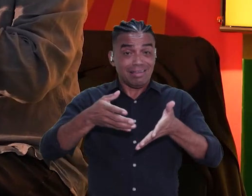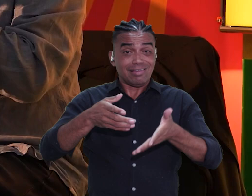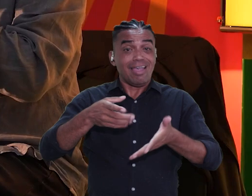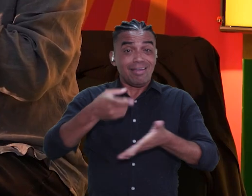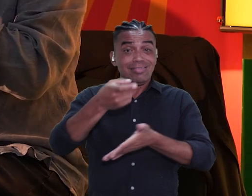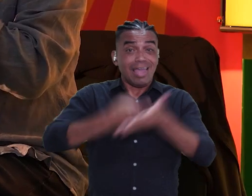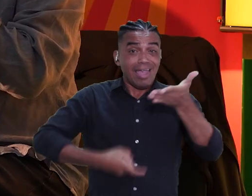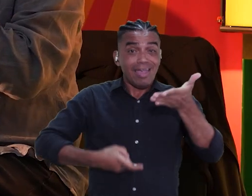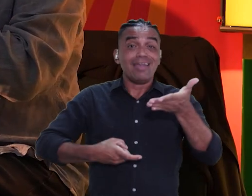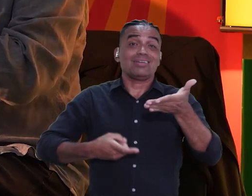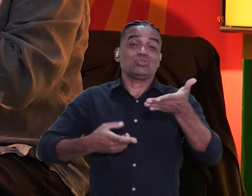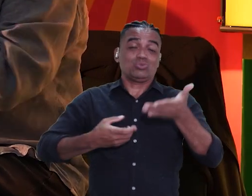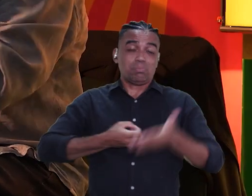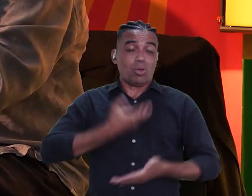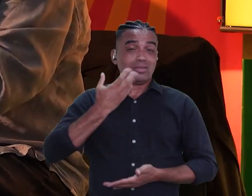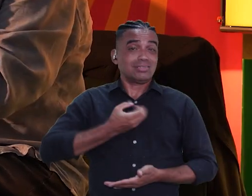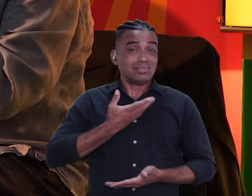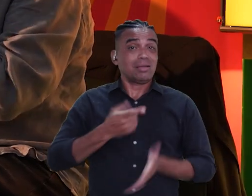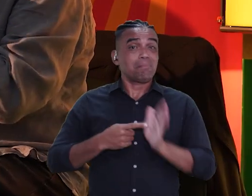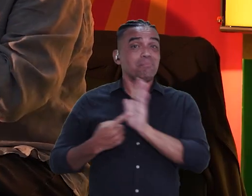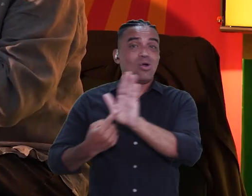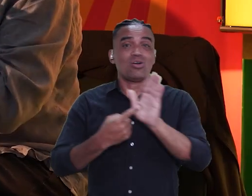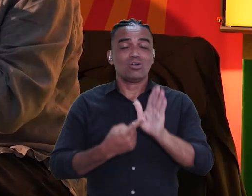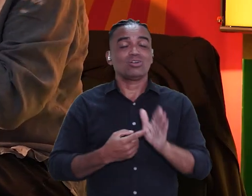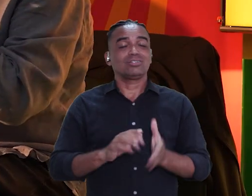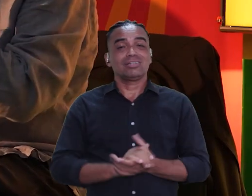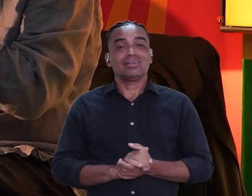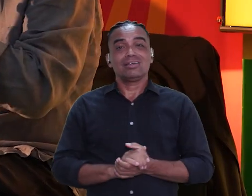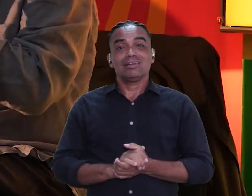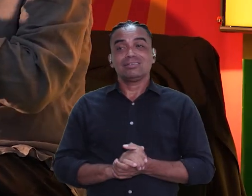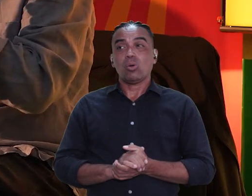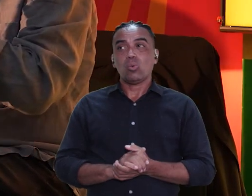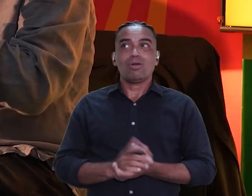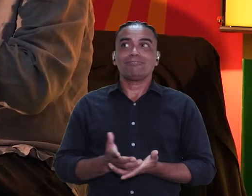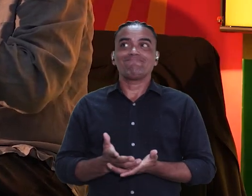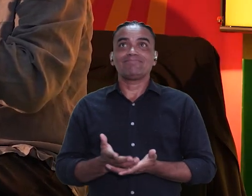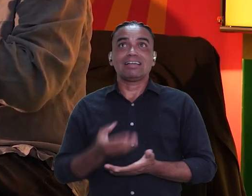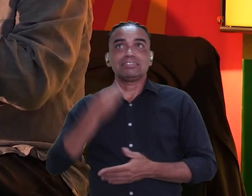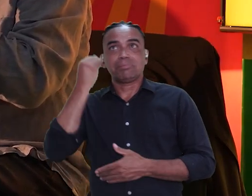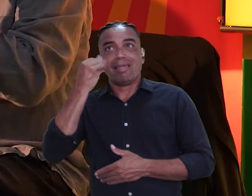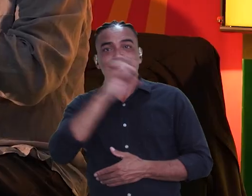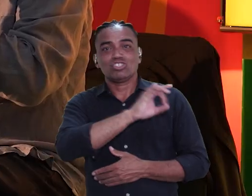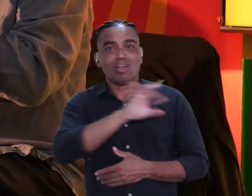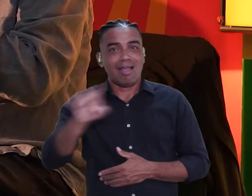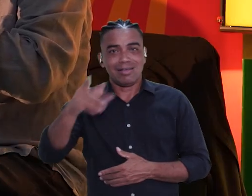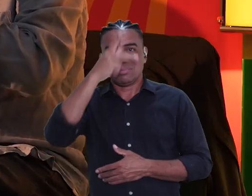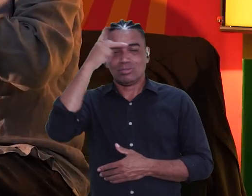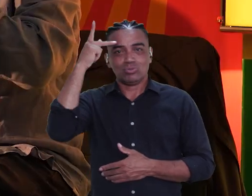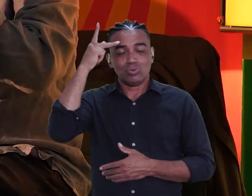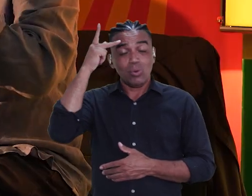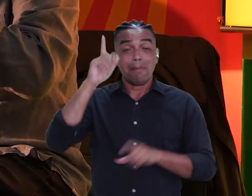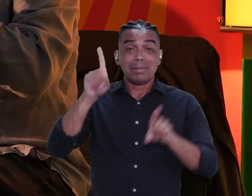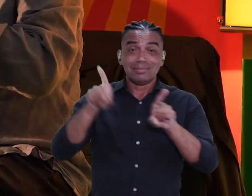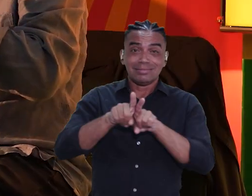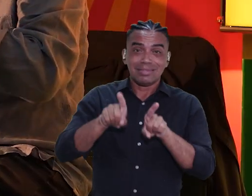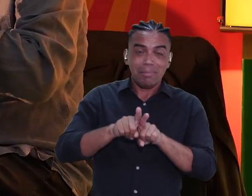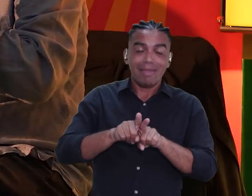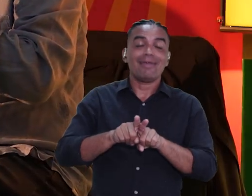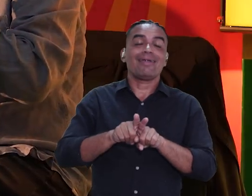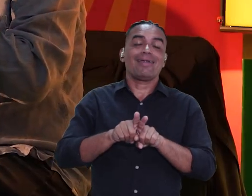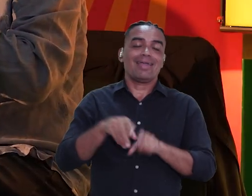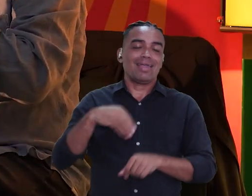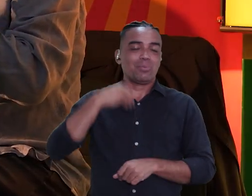que remete à vida de cada um, à experiência de cada um, e, ao mesmo tempo, remete a uma